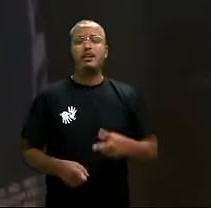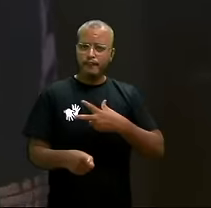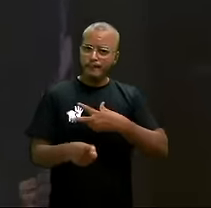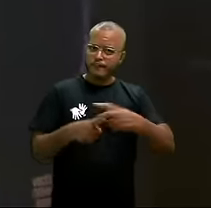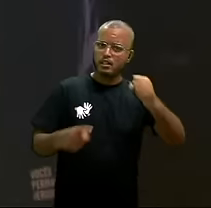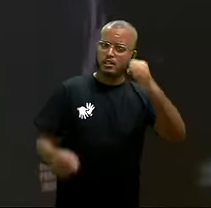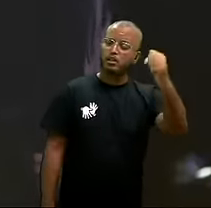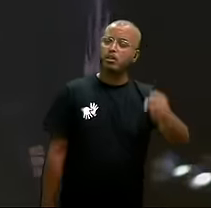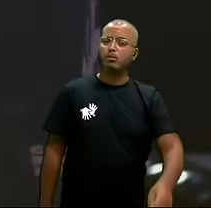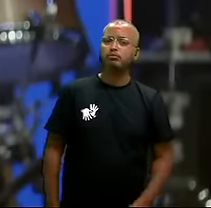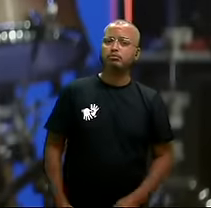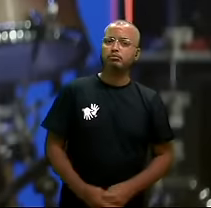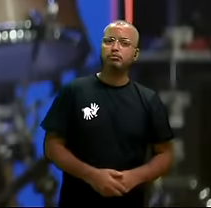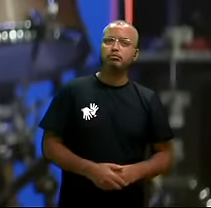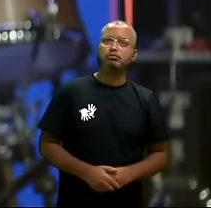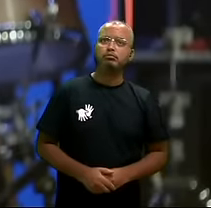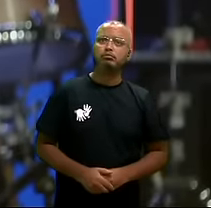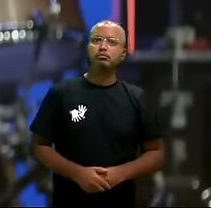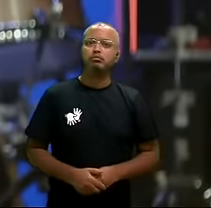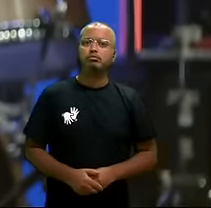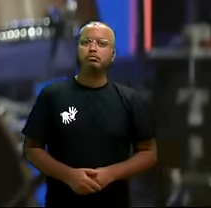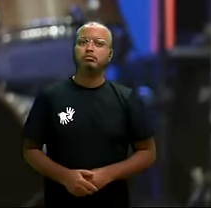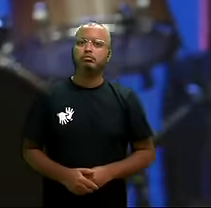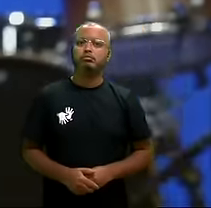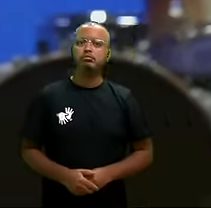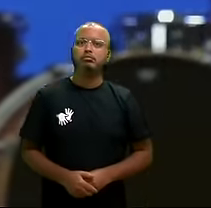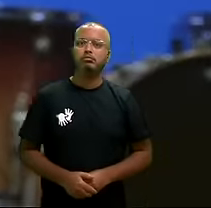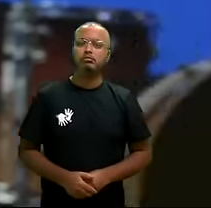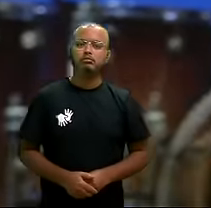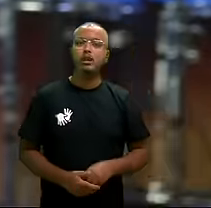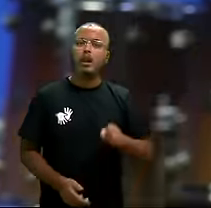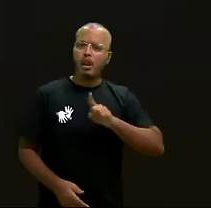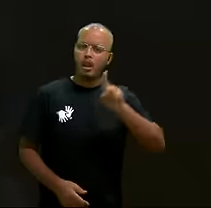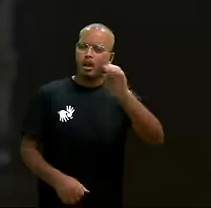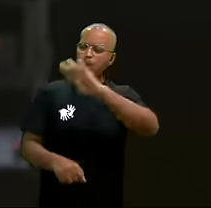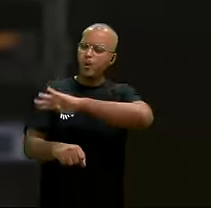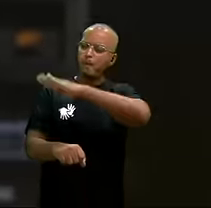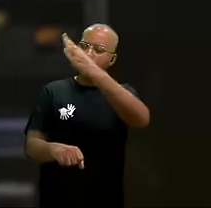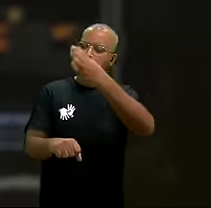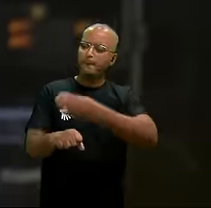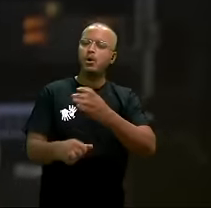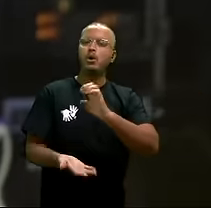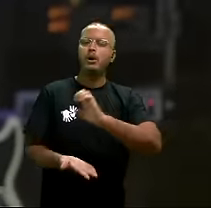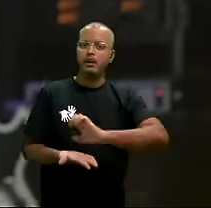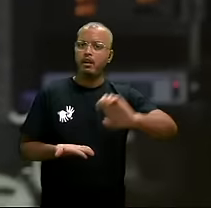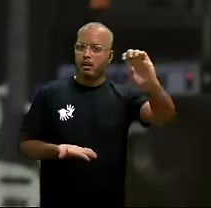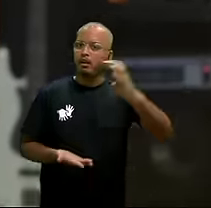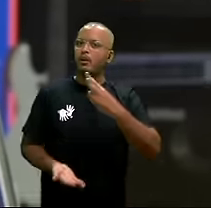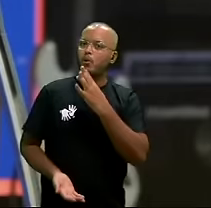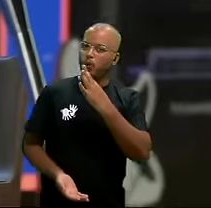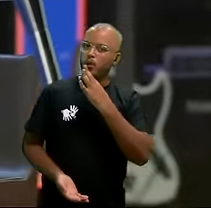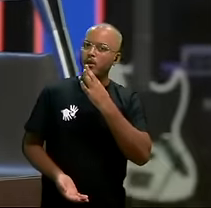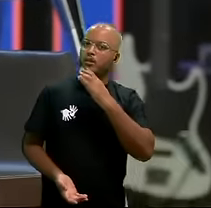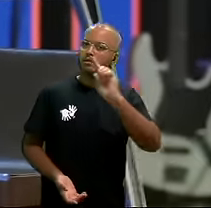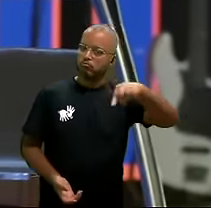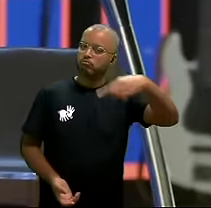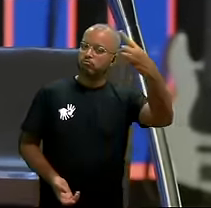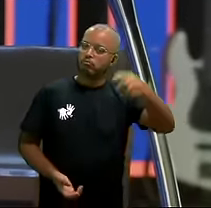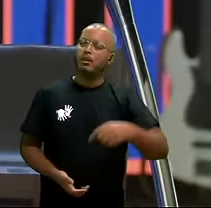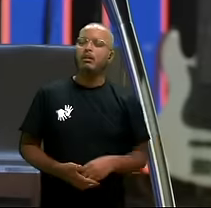da batalha? E a gente vai lá no monte de Elias e Israel também. Prepara, irmão. Israel, eu estou falando de Israel para você, para vocês irem se